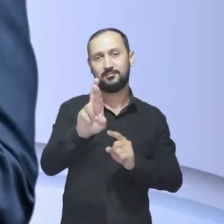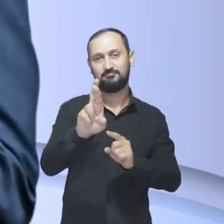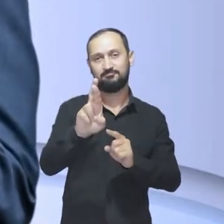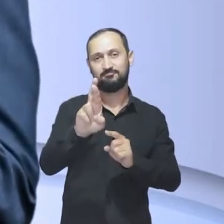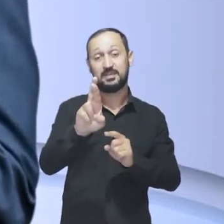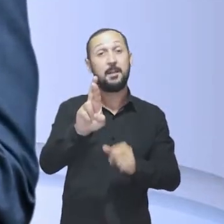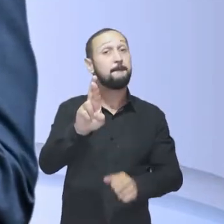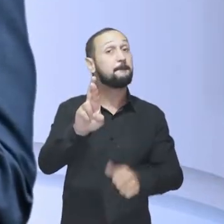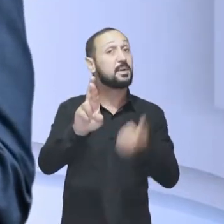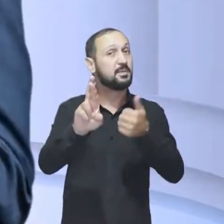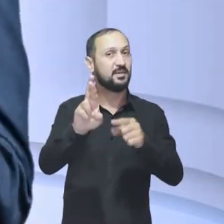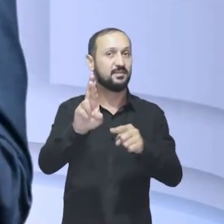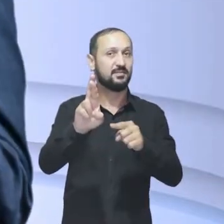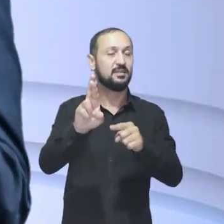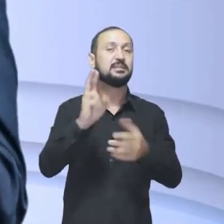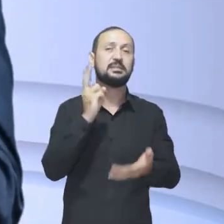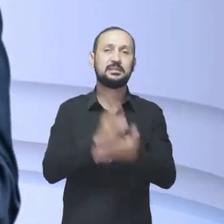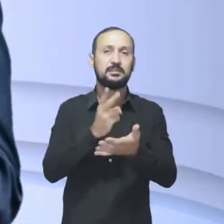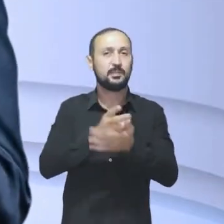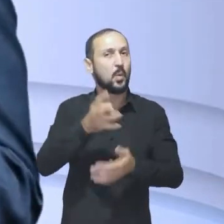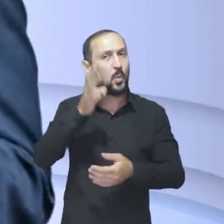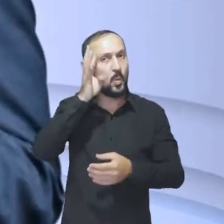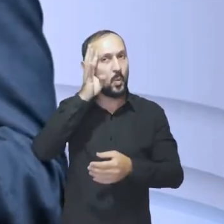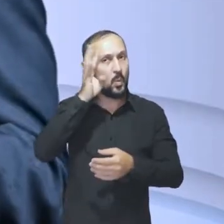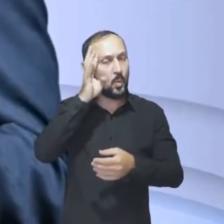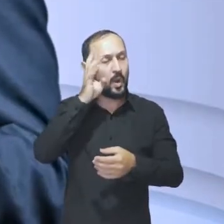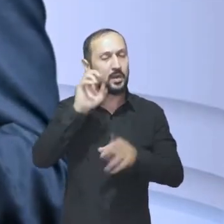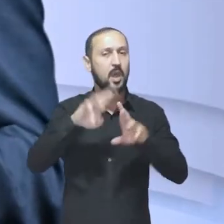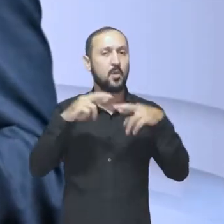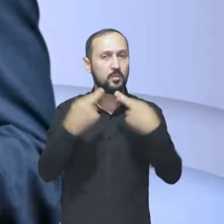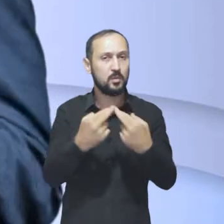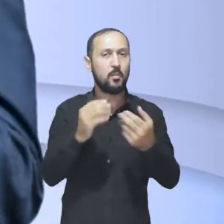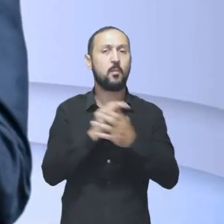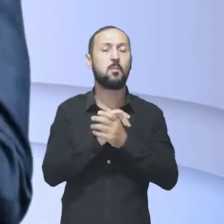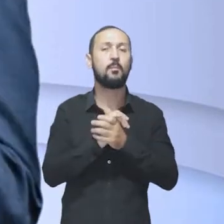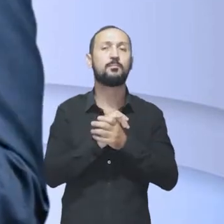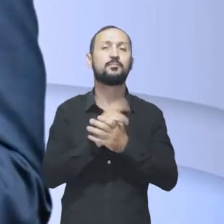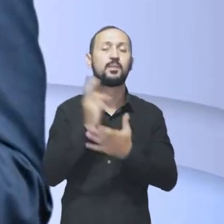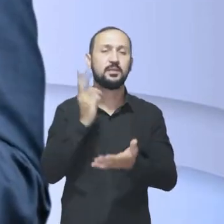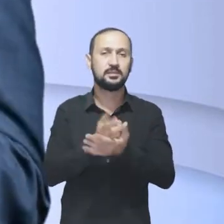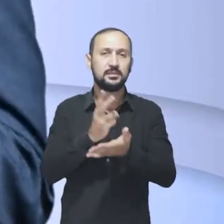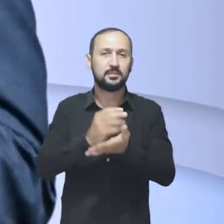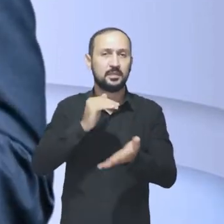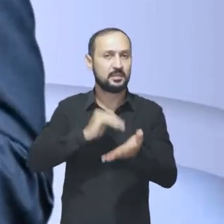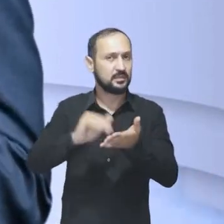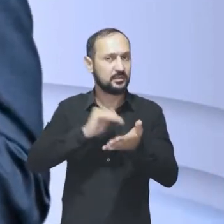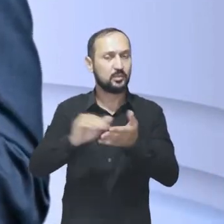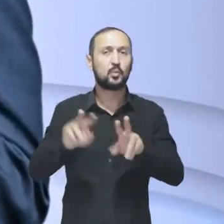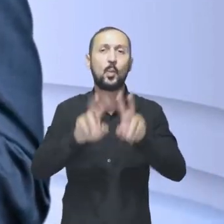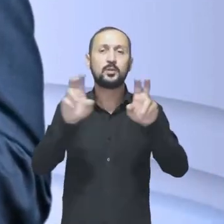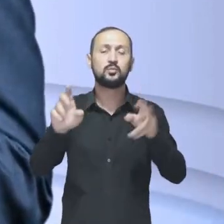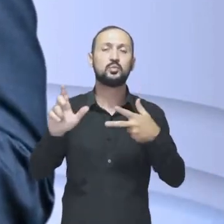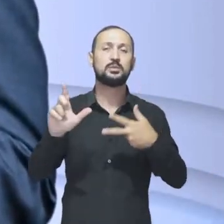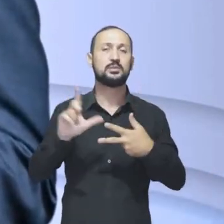elaborar aquilo que a gente chama de ordem do dia. E nessa ordem do dia são relacionados